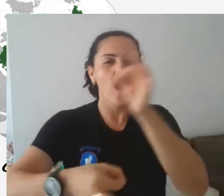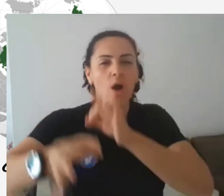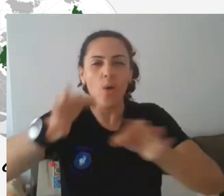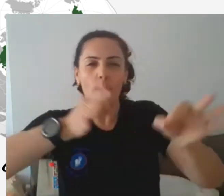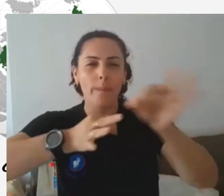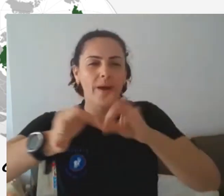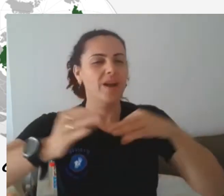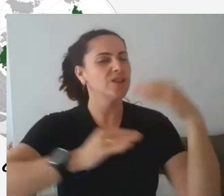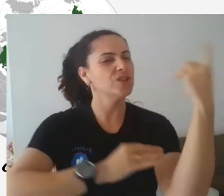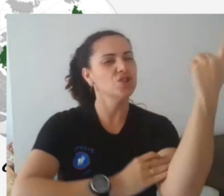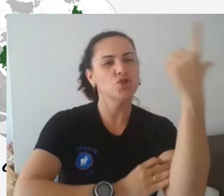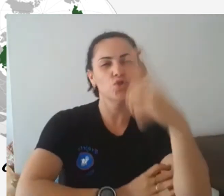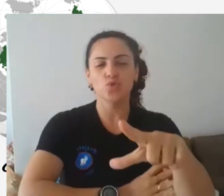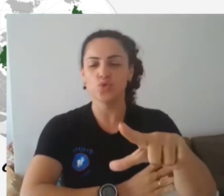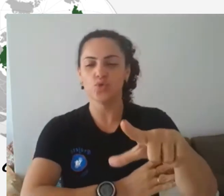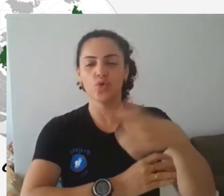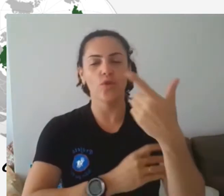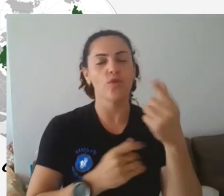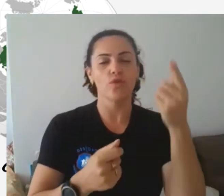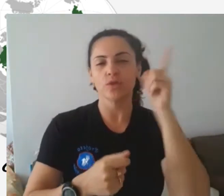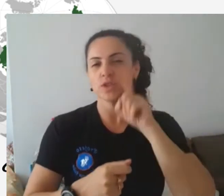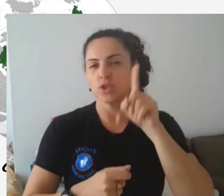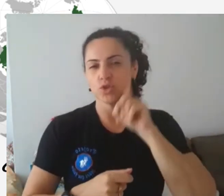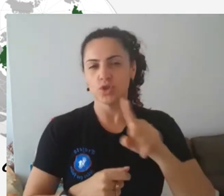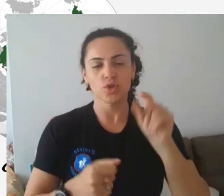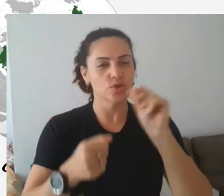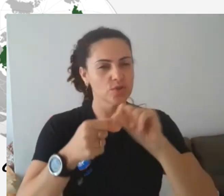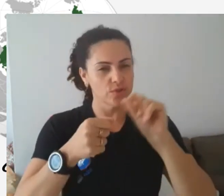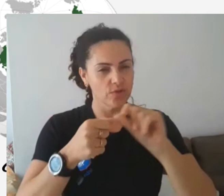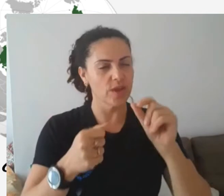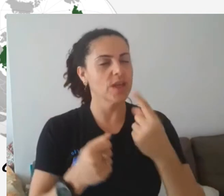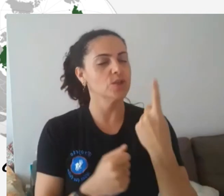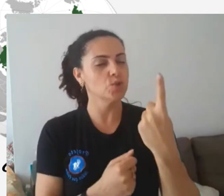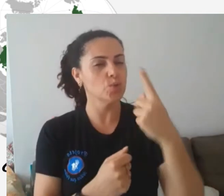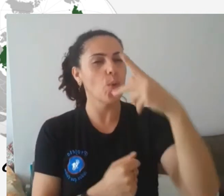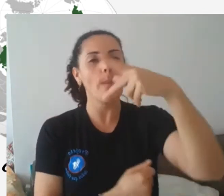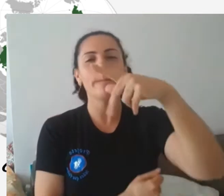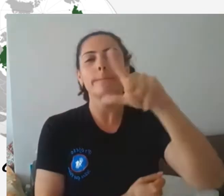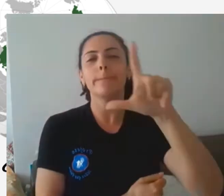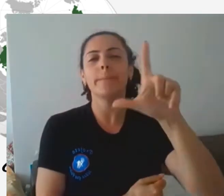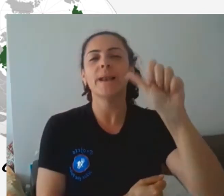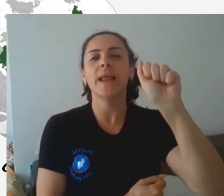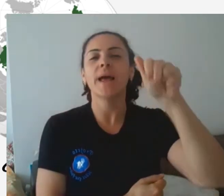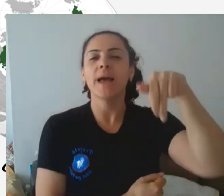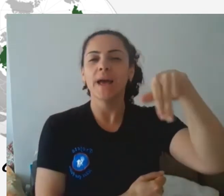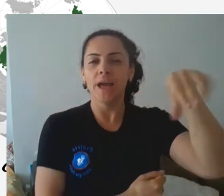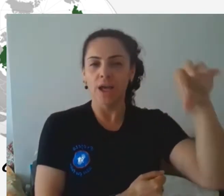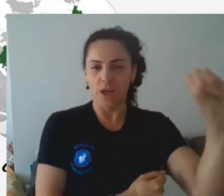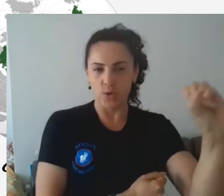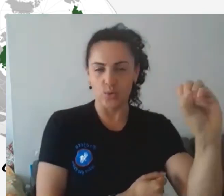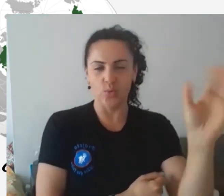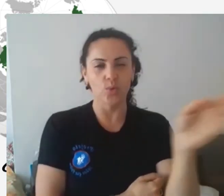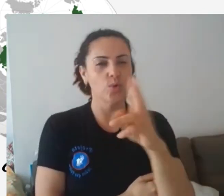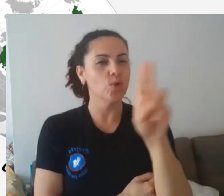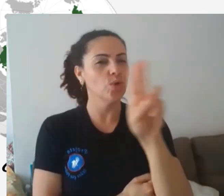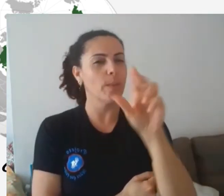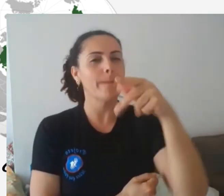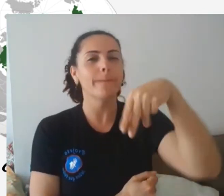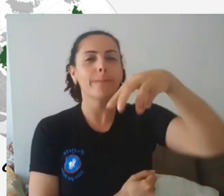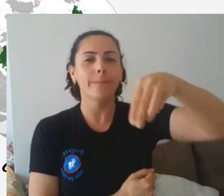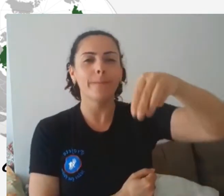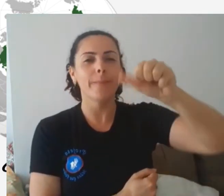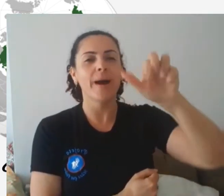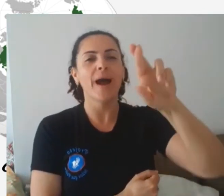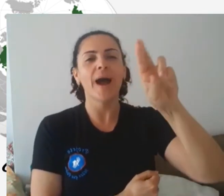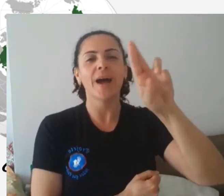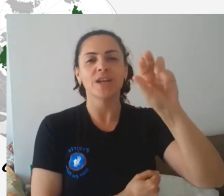Unidos, então, fez o que a gente chama de Plano Marshall, que é um plano aí para ajudar outros países a se reconstruir. E claro que esse